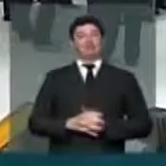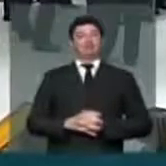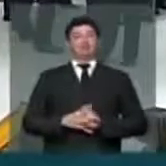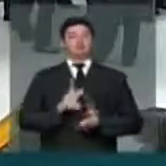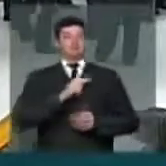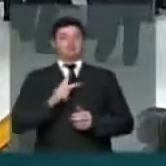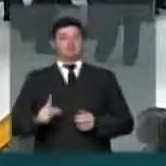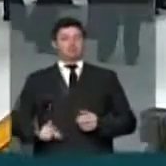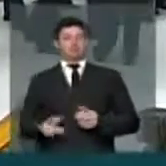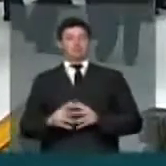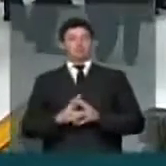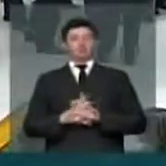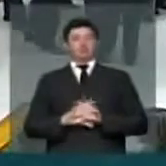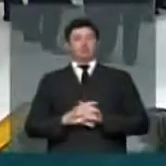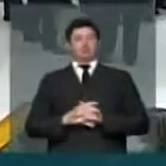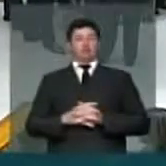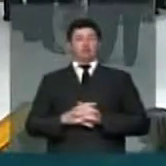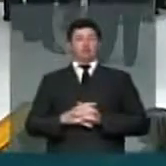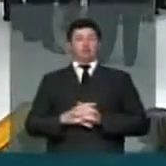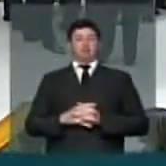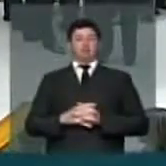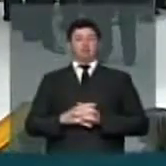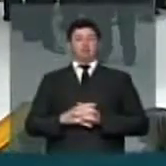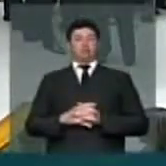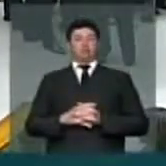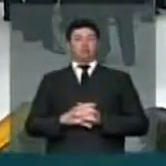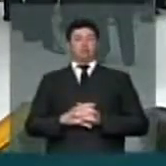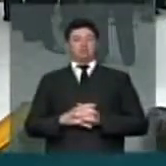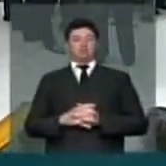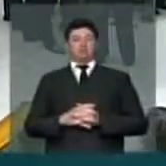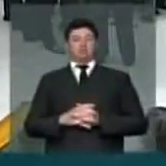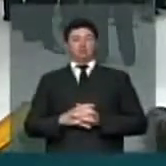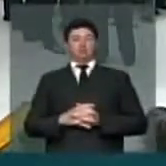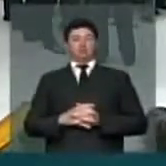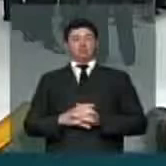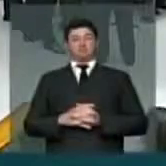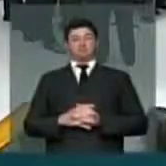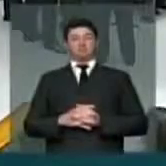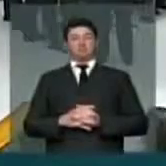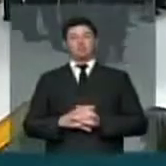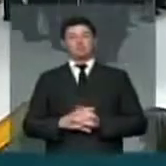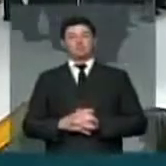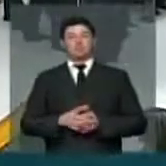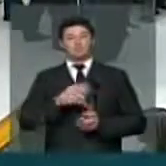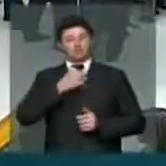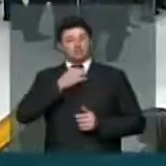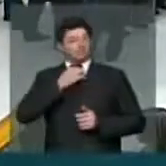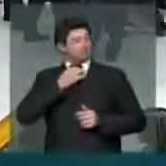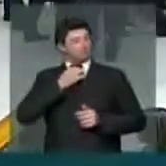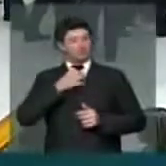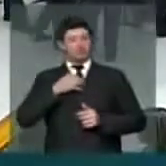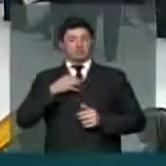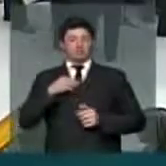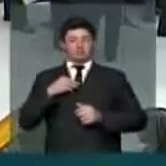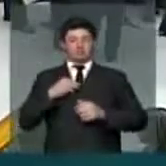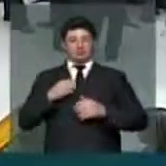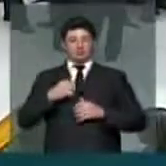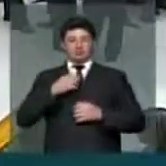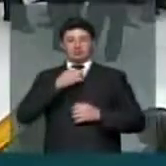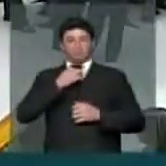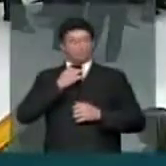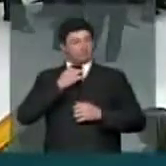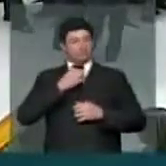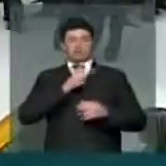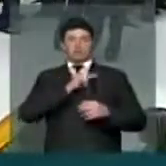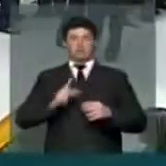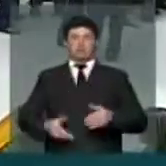Presidente, deputado Rodrigo Bettner. Senhor presidente, na votação anterior, o deputado Rodrigo Bettner votou com o partido. Presidente, antes do deputado